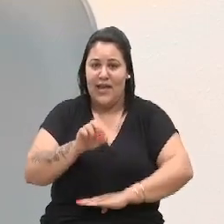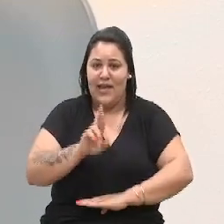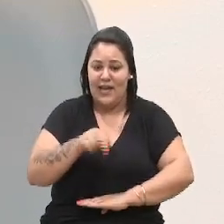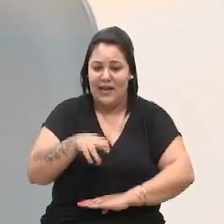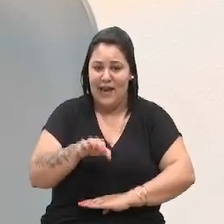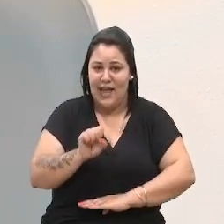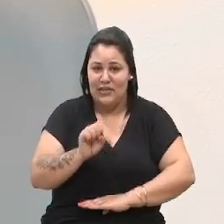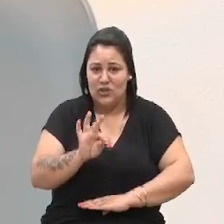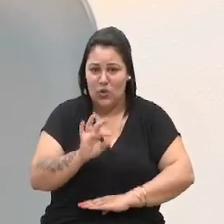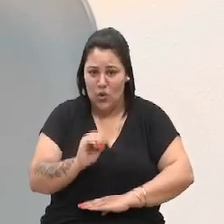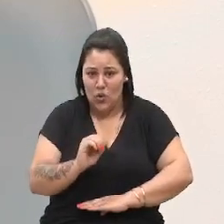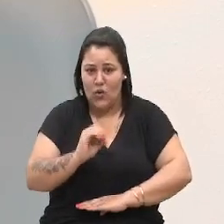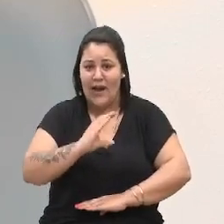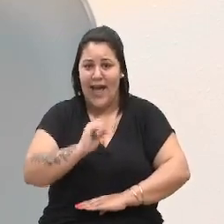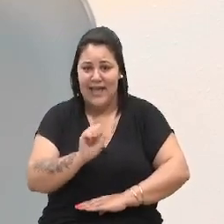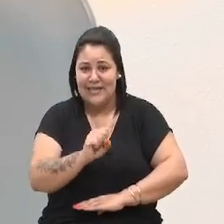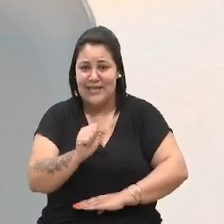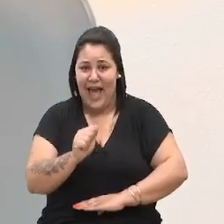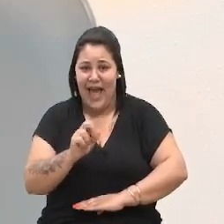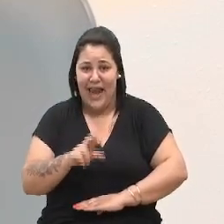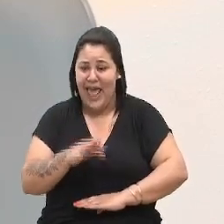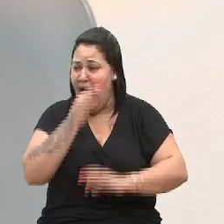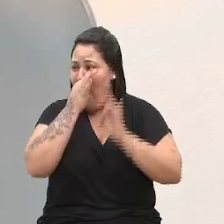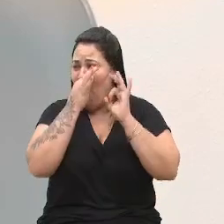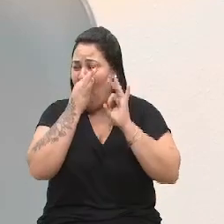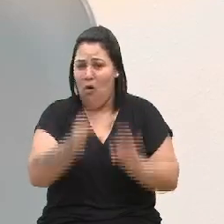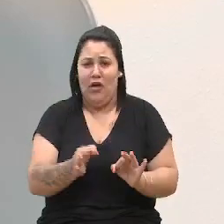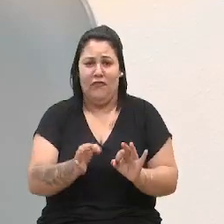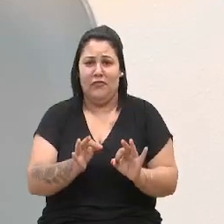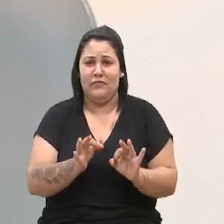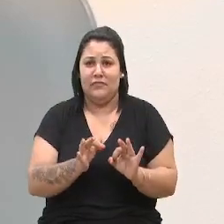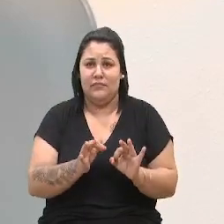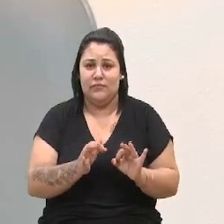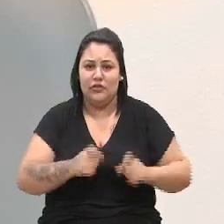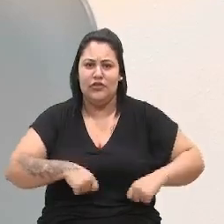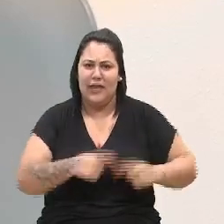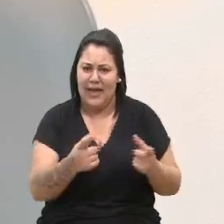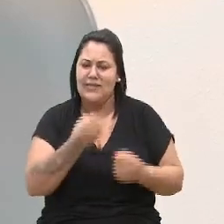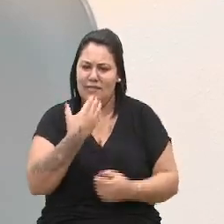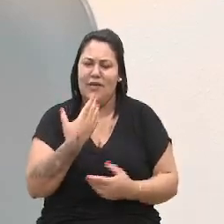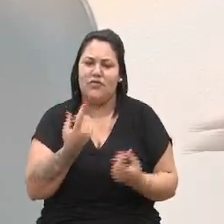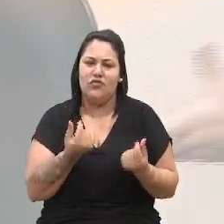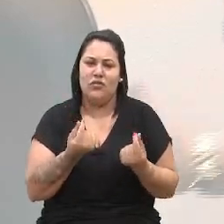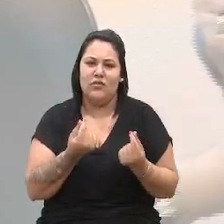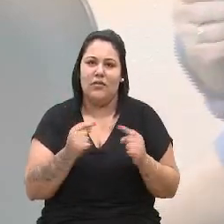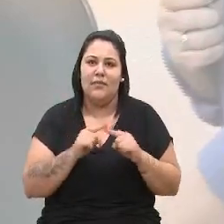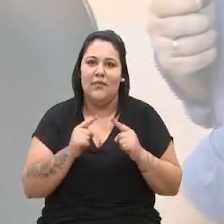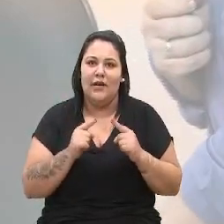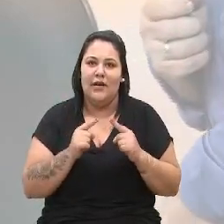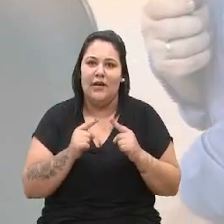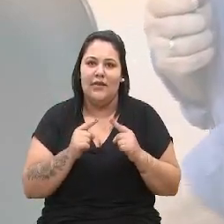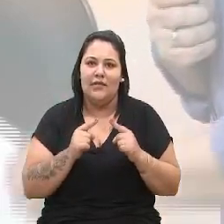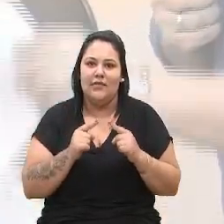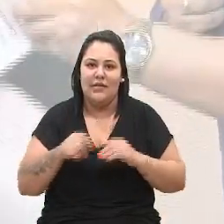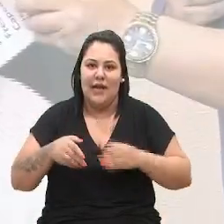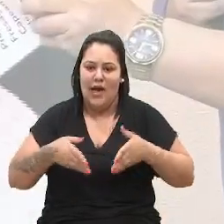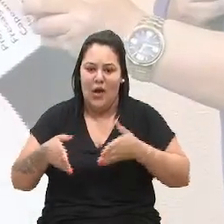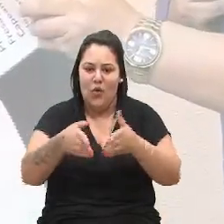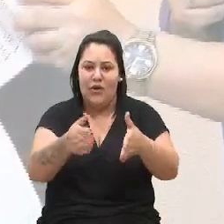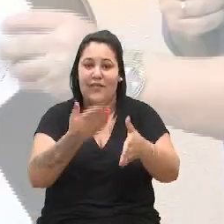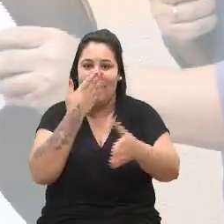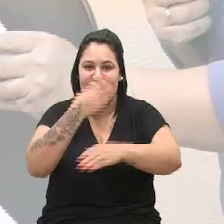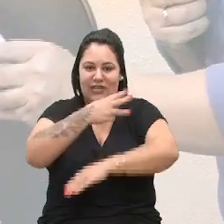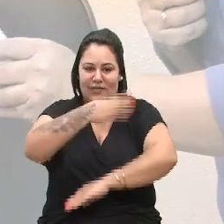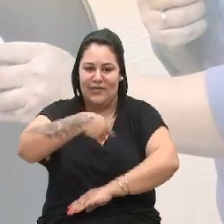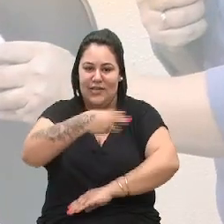está acabada, olha, gente, gastariam esse dinheiro muito bem gasto. Mas a Júlio Calegari, ela pode entrar no PAC, num